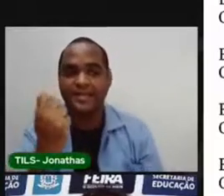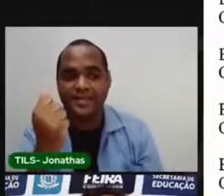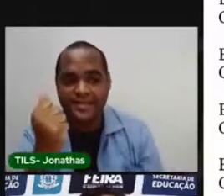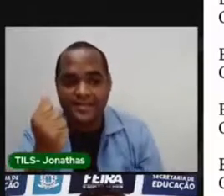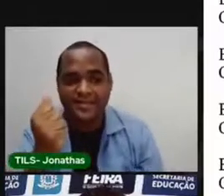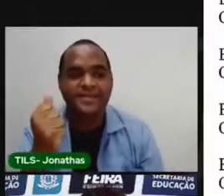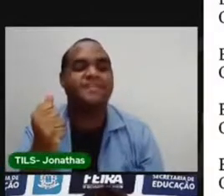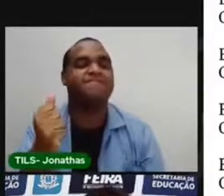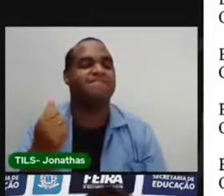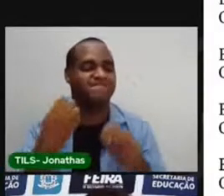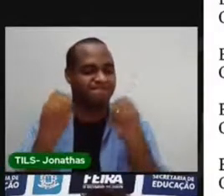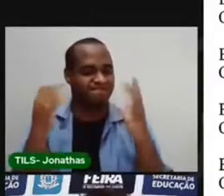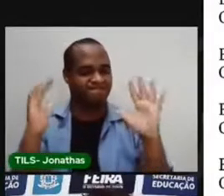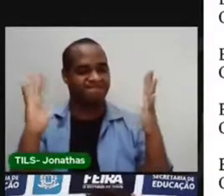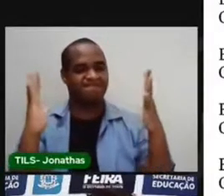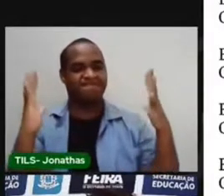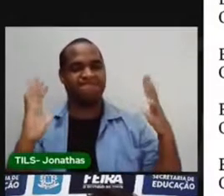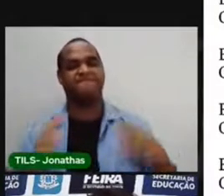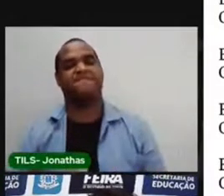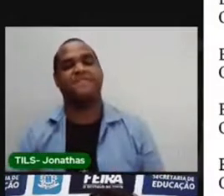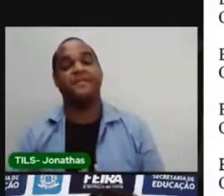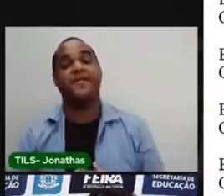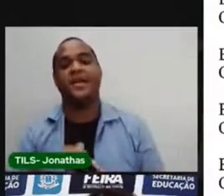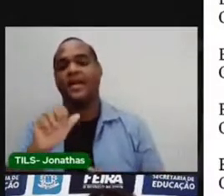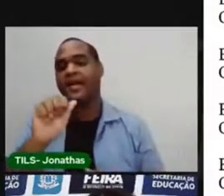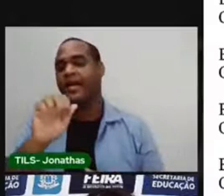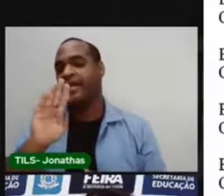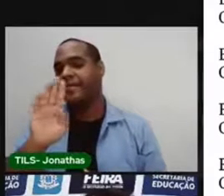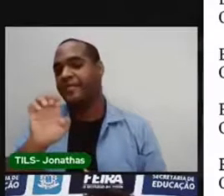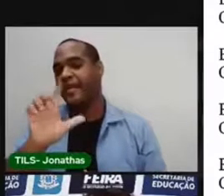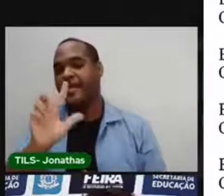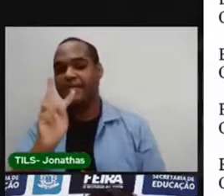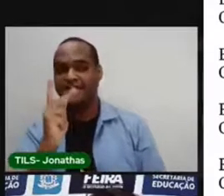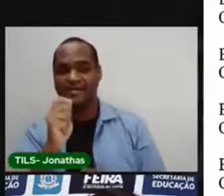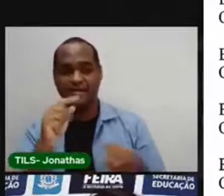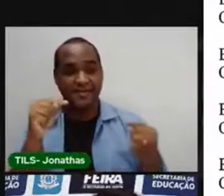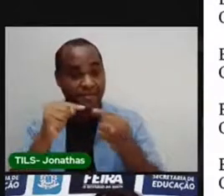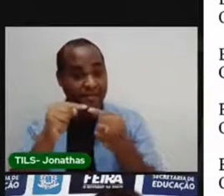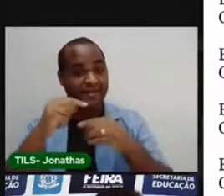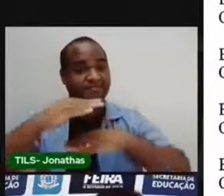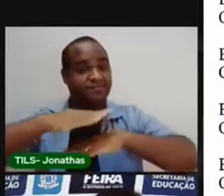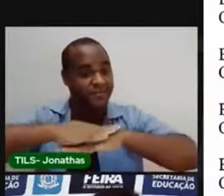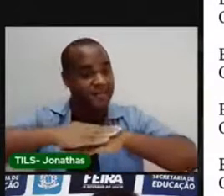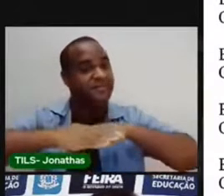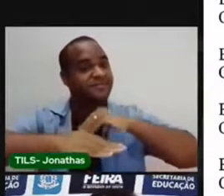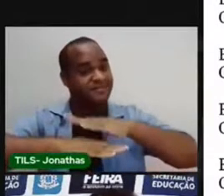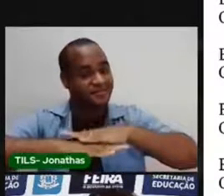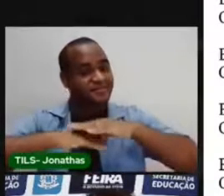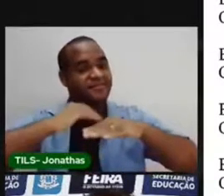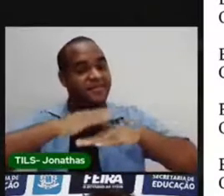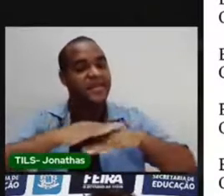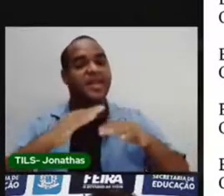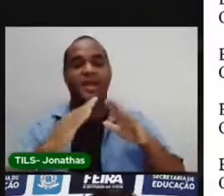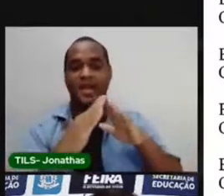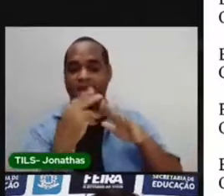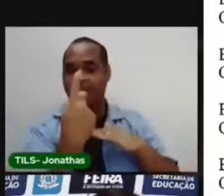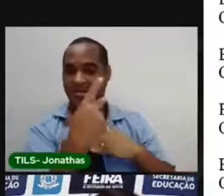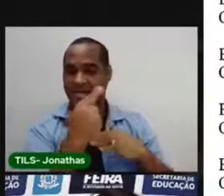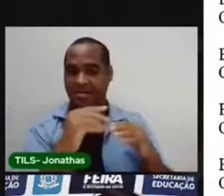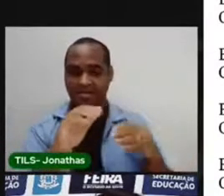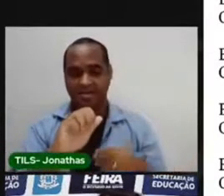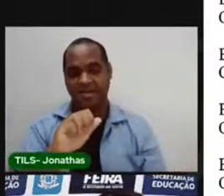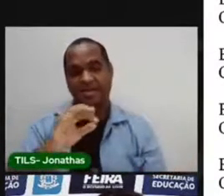A-be-lha. Muito bem. Abelha rima com telha. Essa casa é